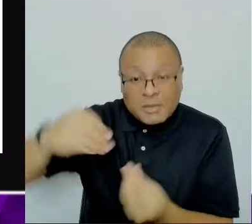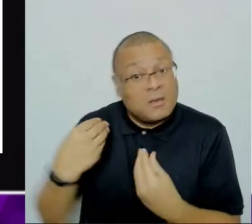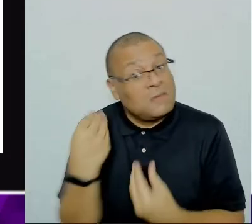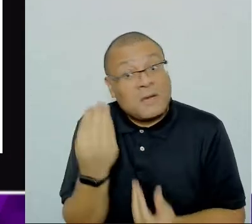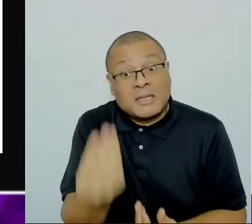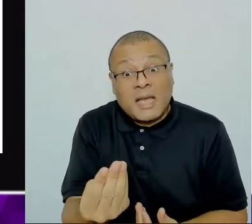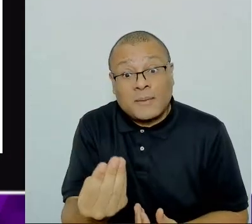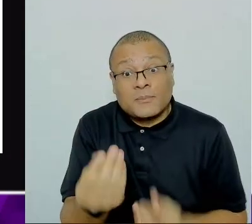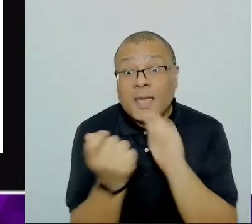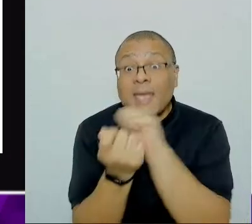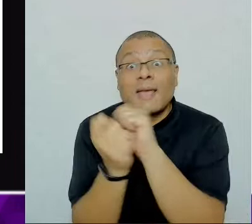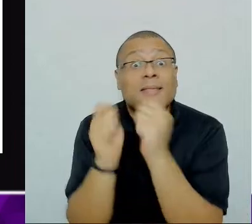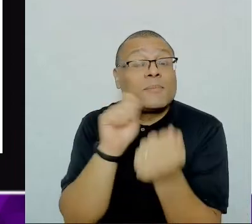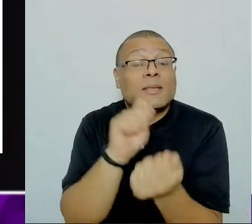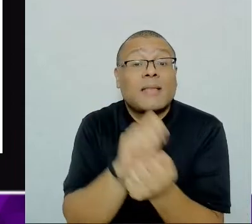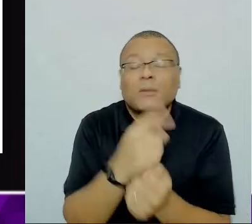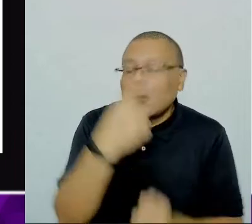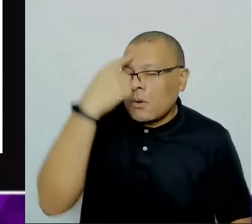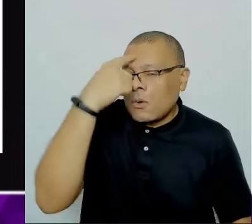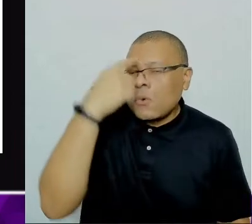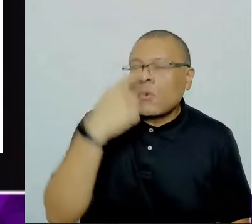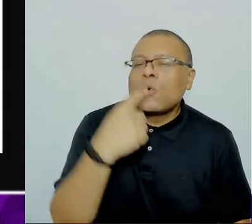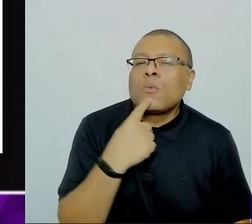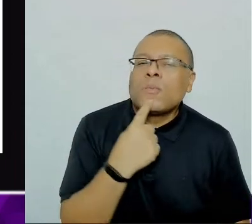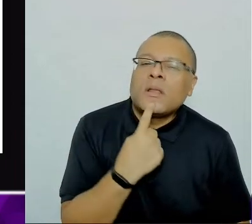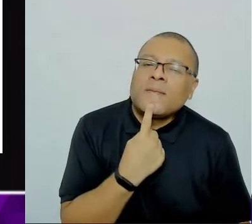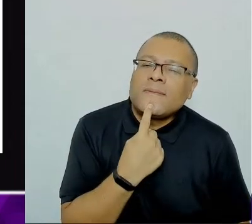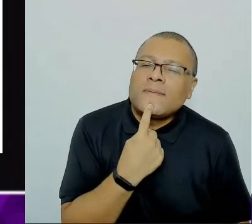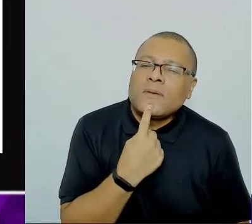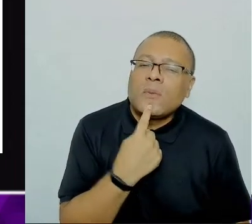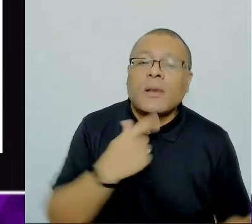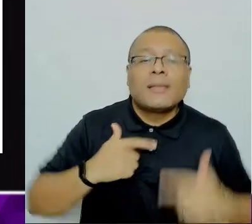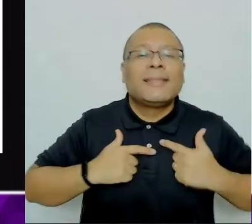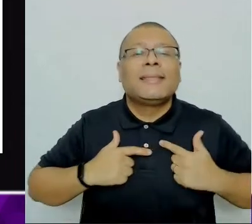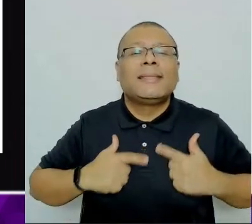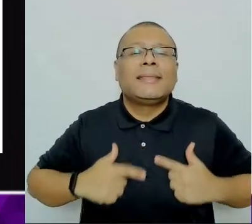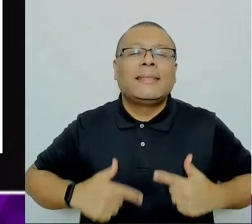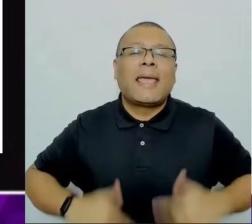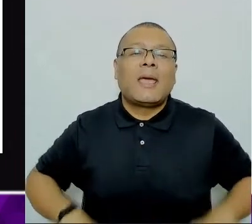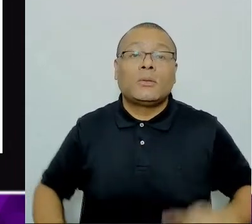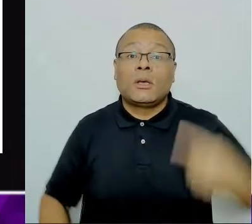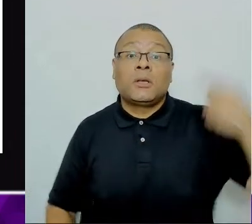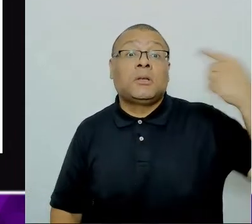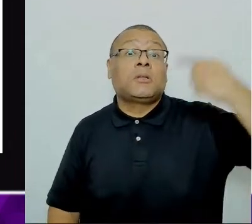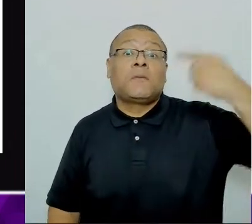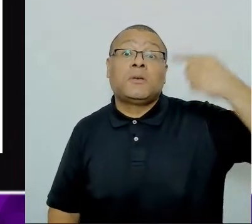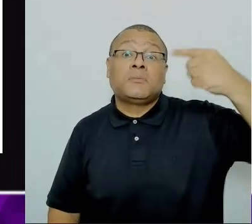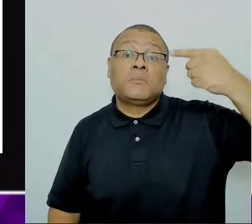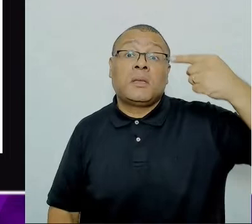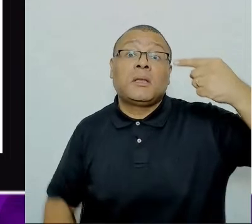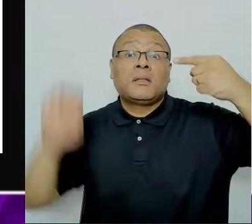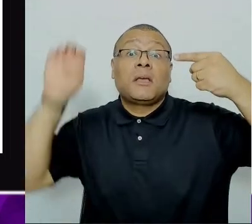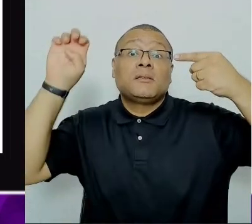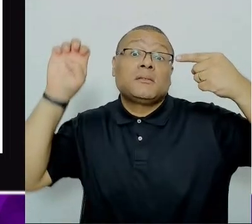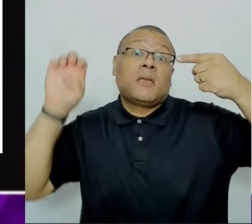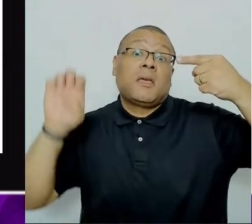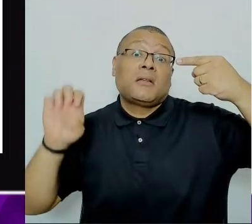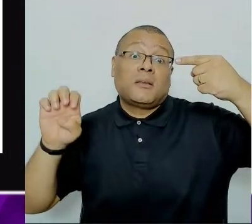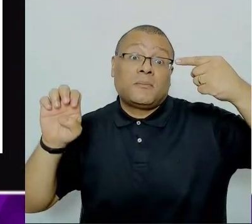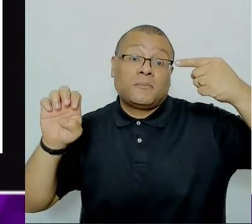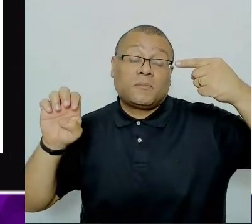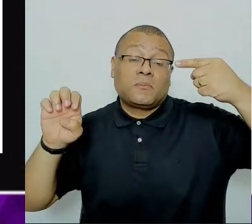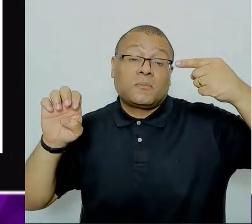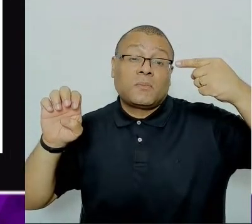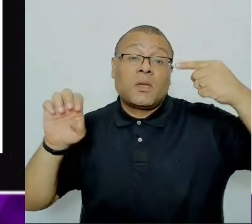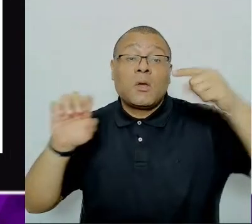Se for um perfil mais neutra, talvez seja esse primeiro aqui da esquerda, que mostra o quê? Um Stranger Things,